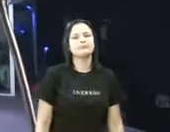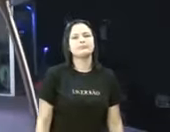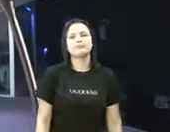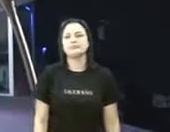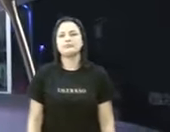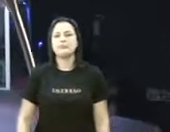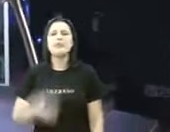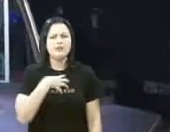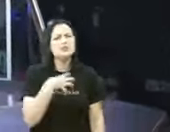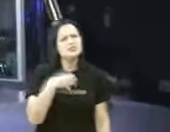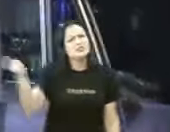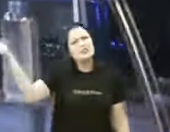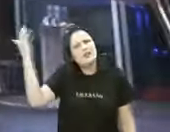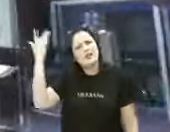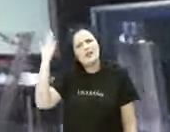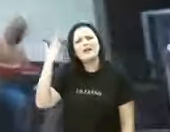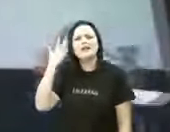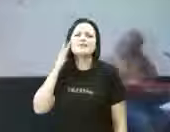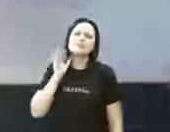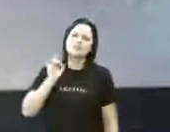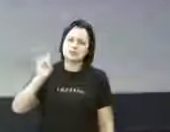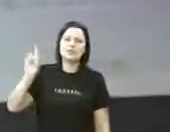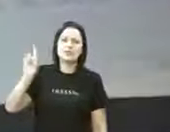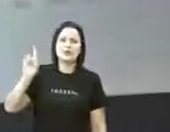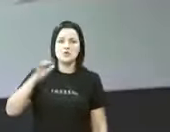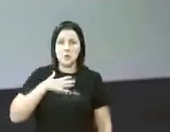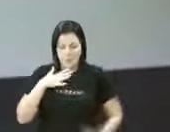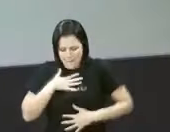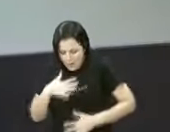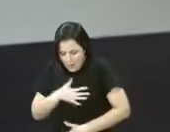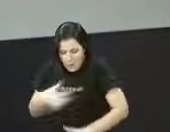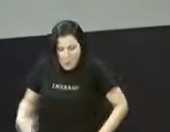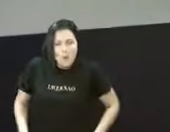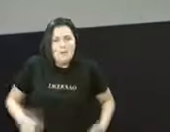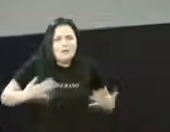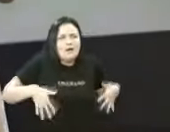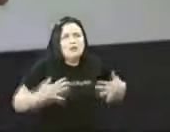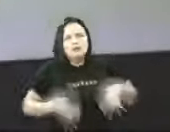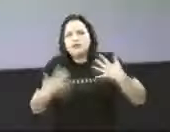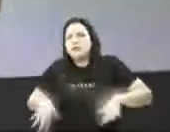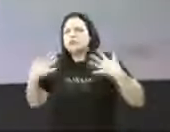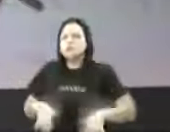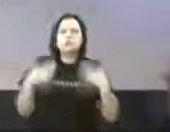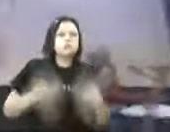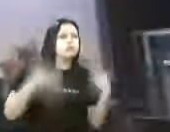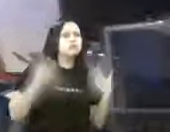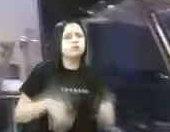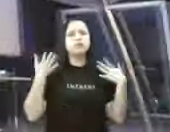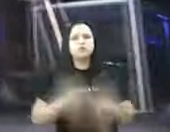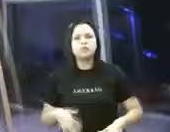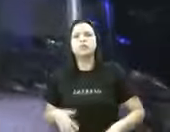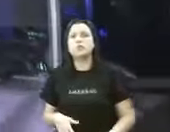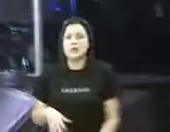Meu Deus, eu estou sentindo tanta graça de Deus aqui. Meu corpo está pesado aqui. Há um temor de Deus sobre